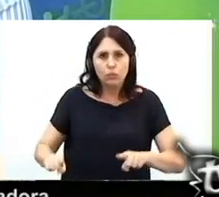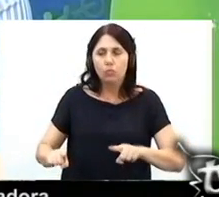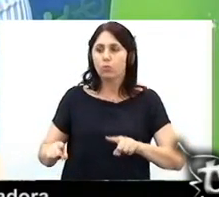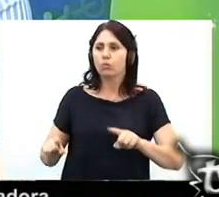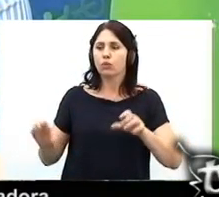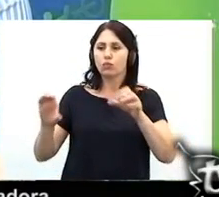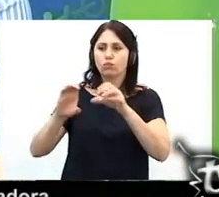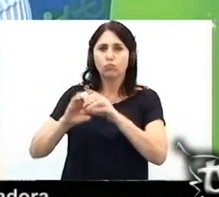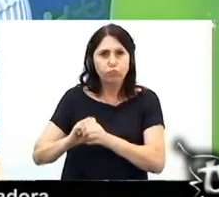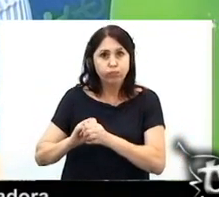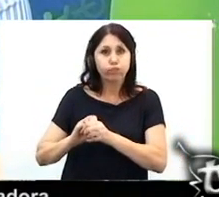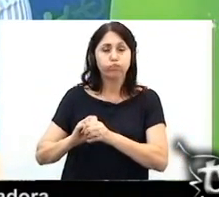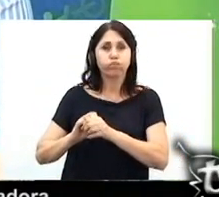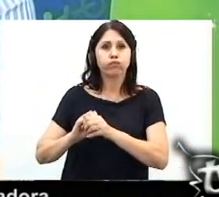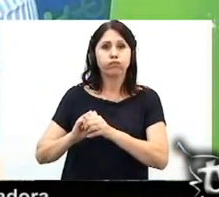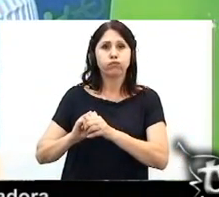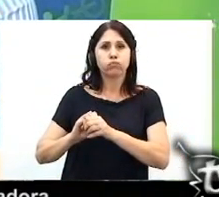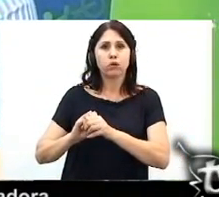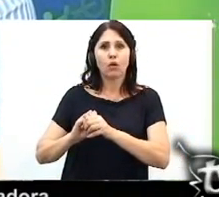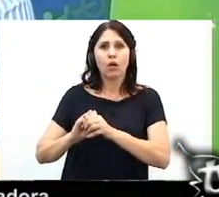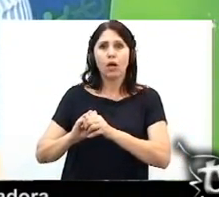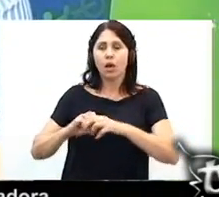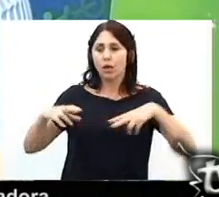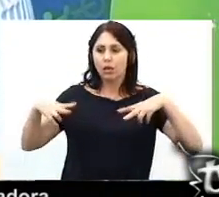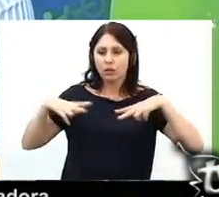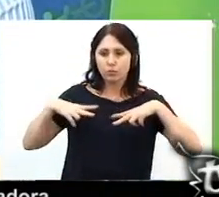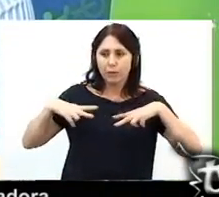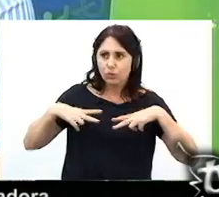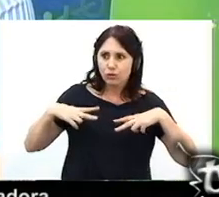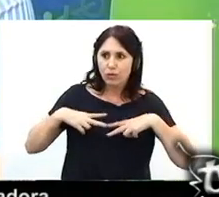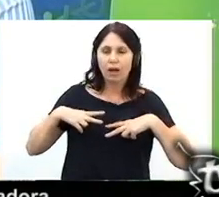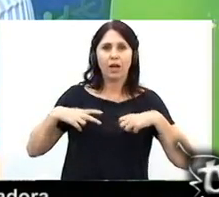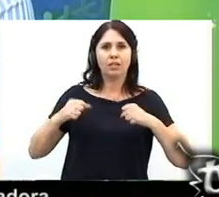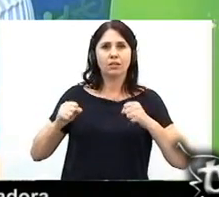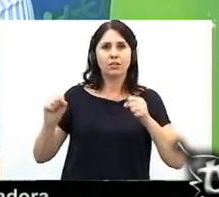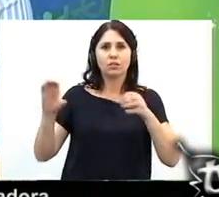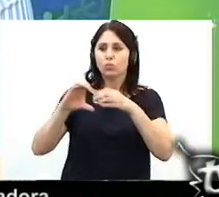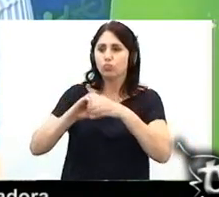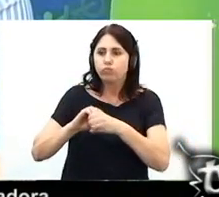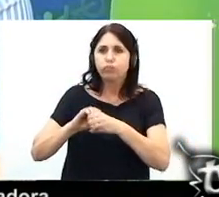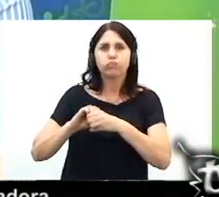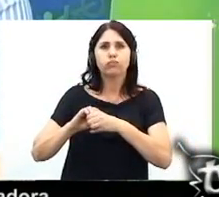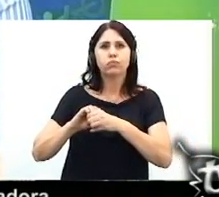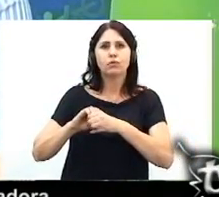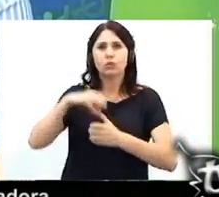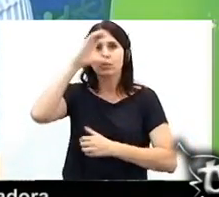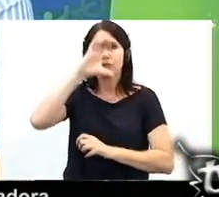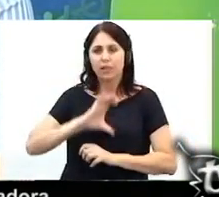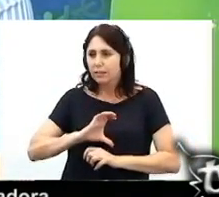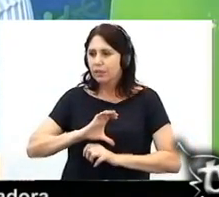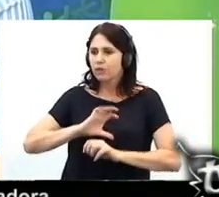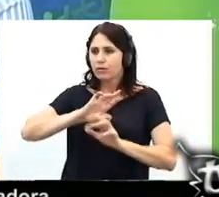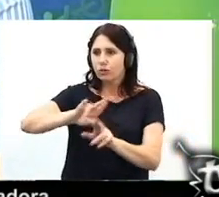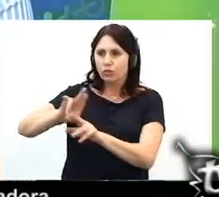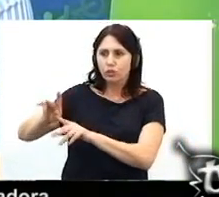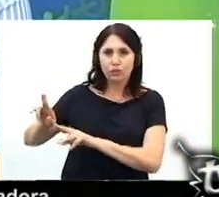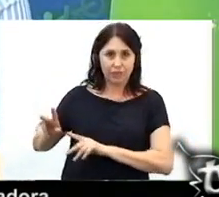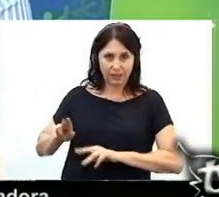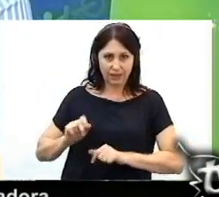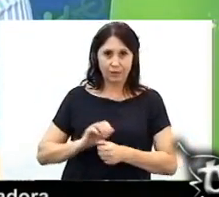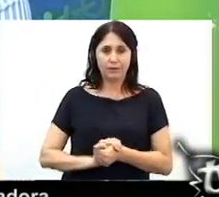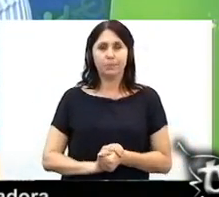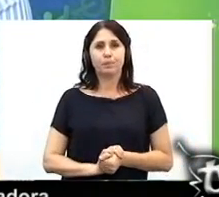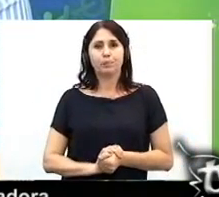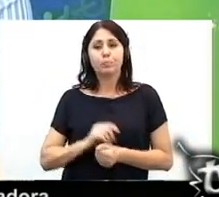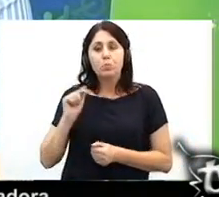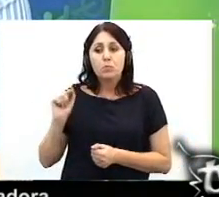de construir uma proposta mais ampla, articulada, com os diferentes sujeitos, com as diferentes instituições, unindo sociedade civil,